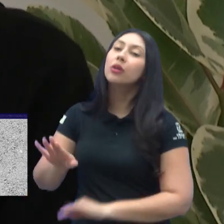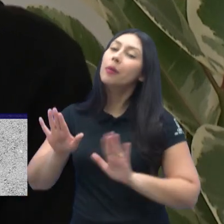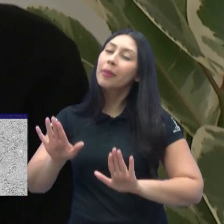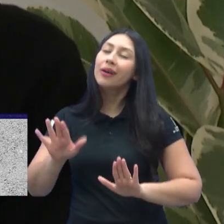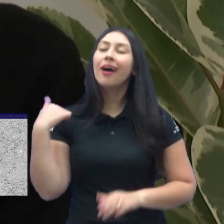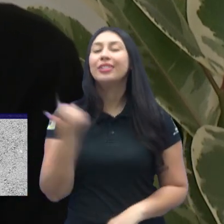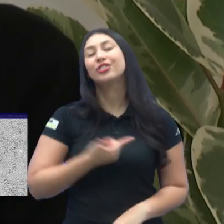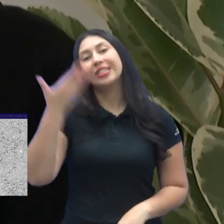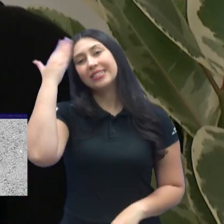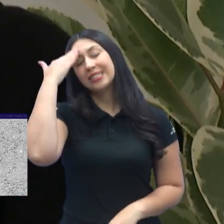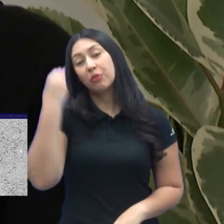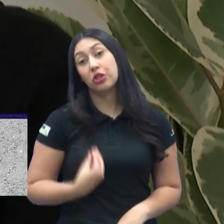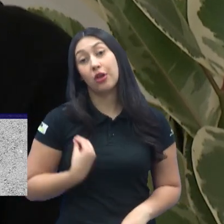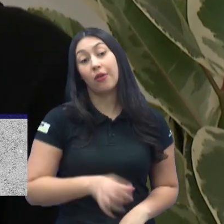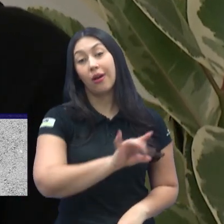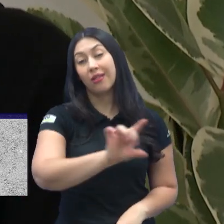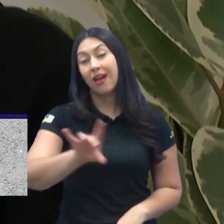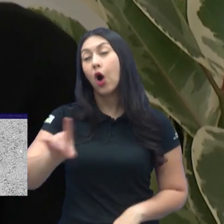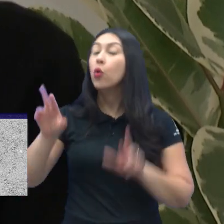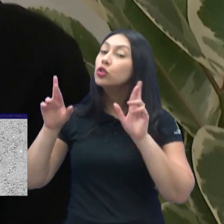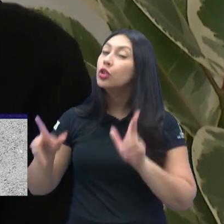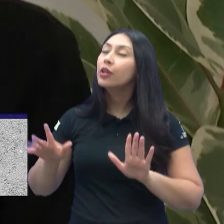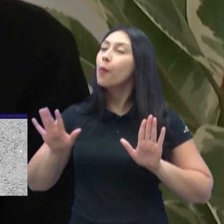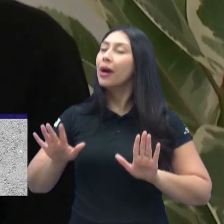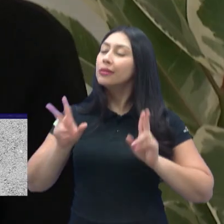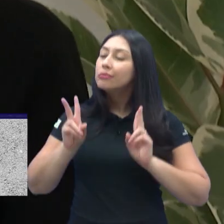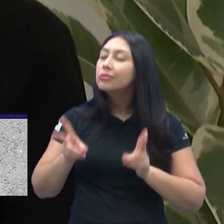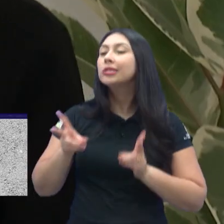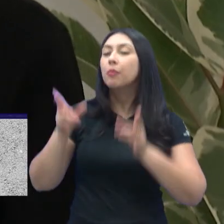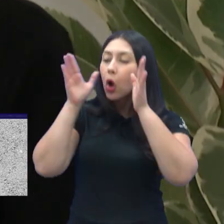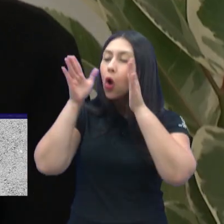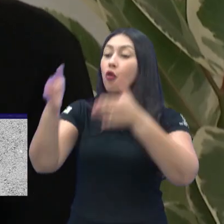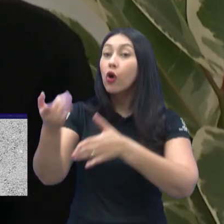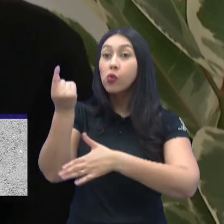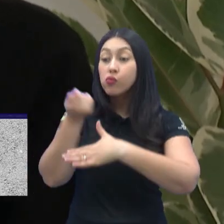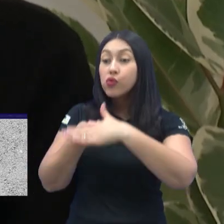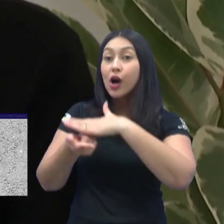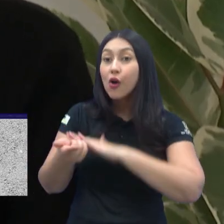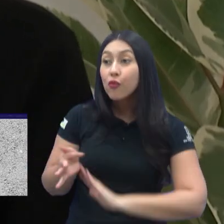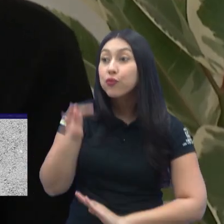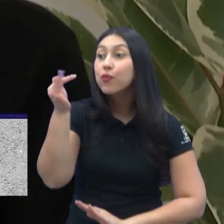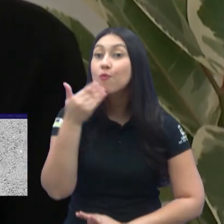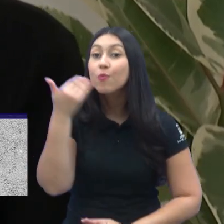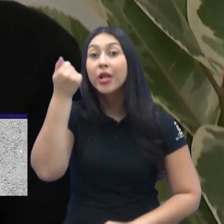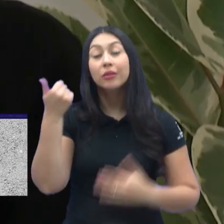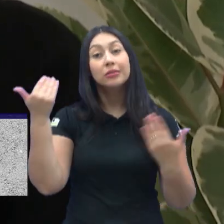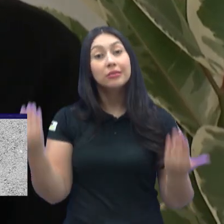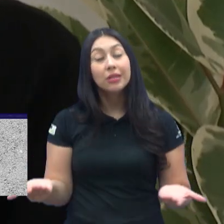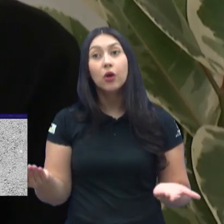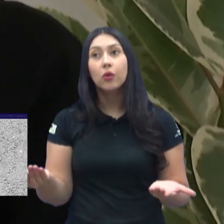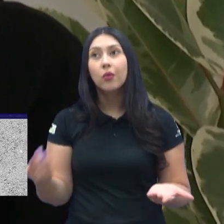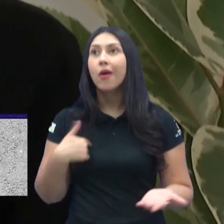é diferente também. Mas eu sempre tento pensar que isso é um investimento para o futuro. Então, na verdade, não é algo que eu